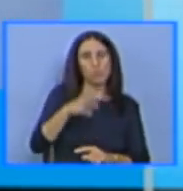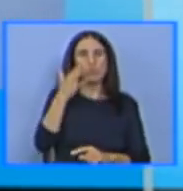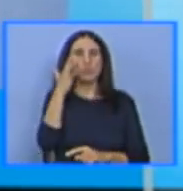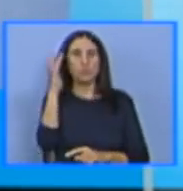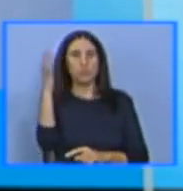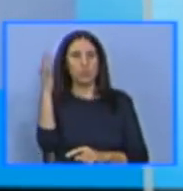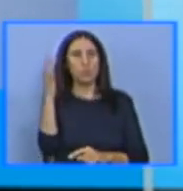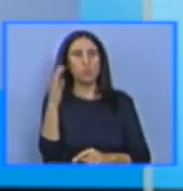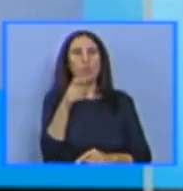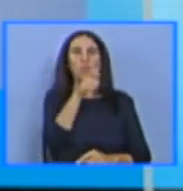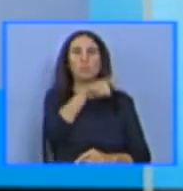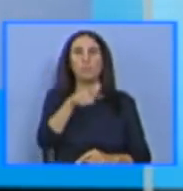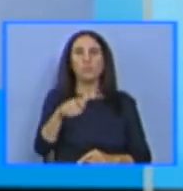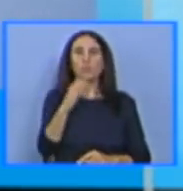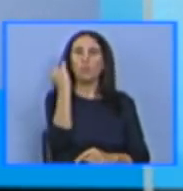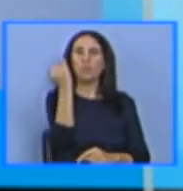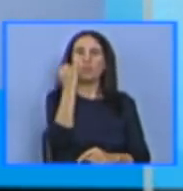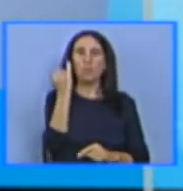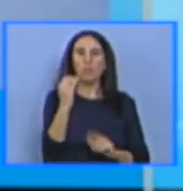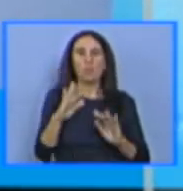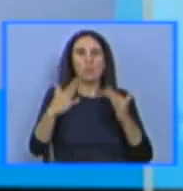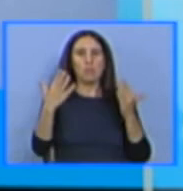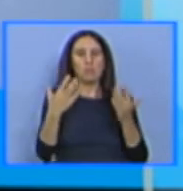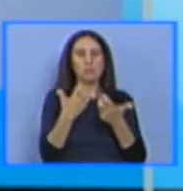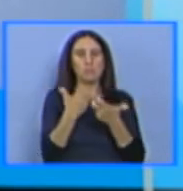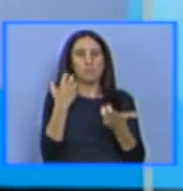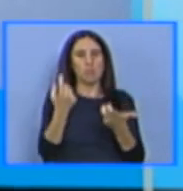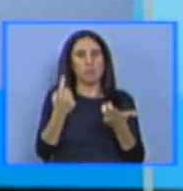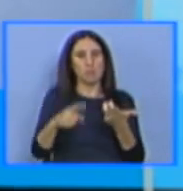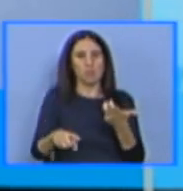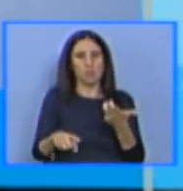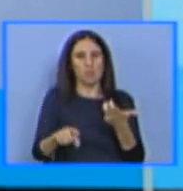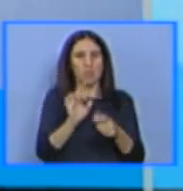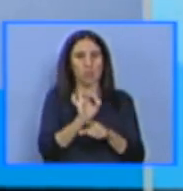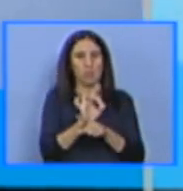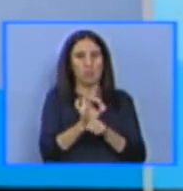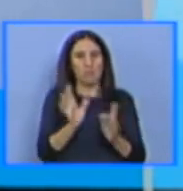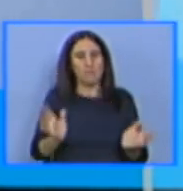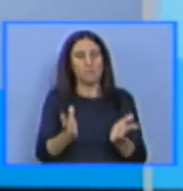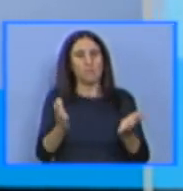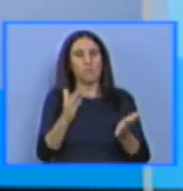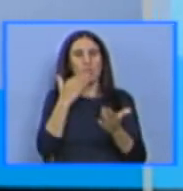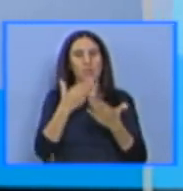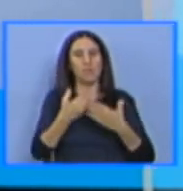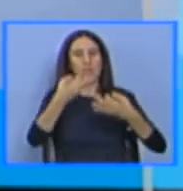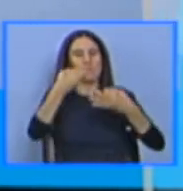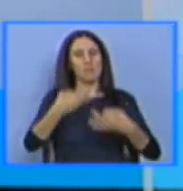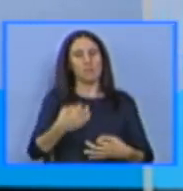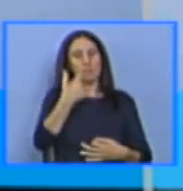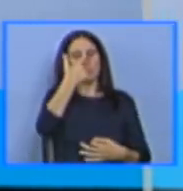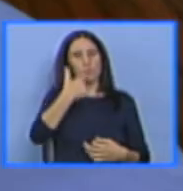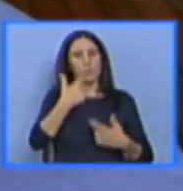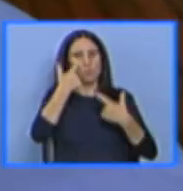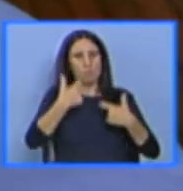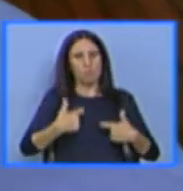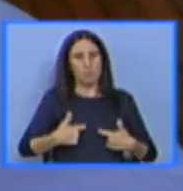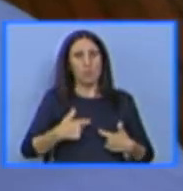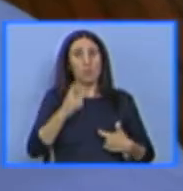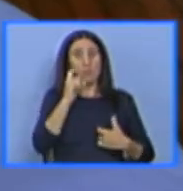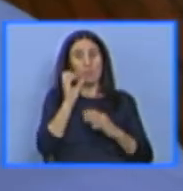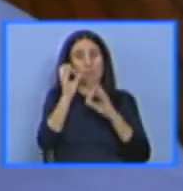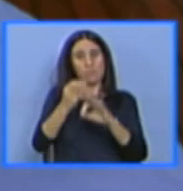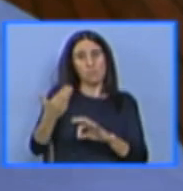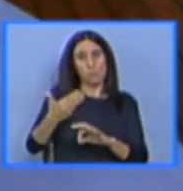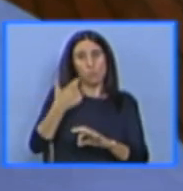estrangeiro pessoas ou entidades que se tenham evidenciado na promoção da dignidade da pessoa humana, na defesa e na promoção dos